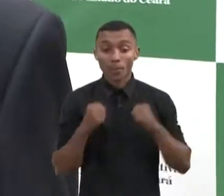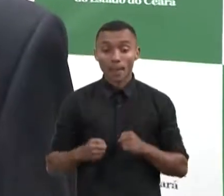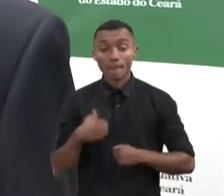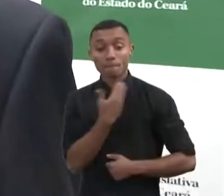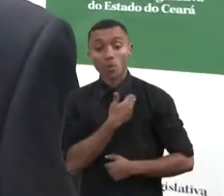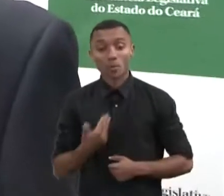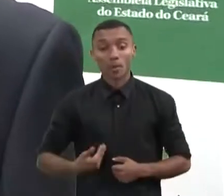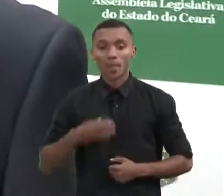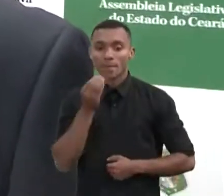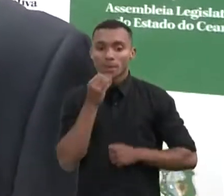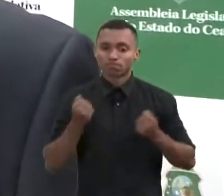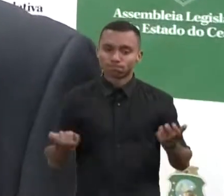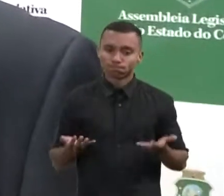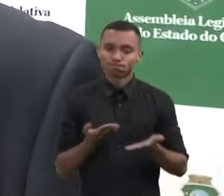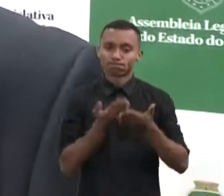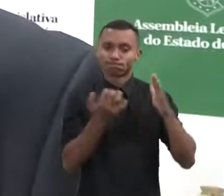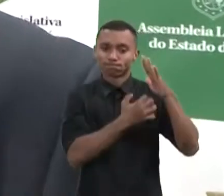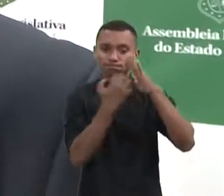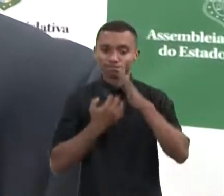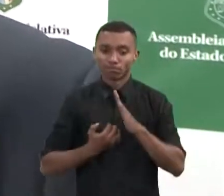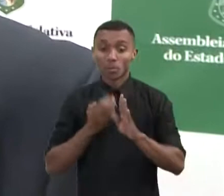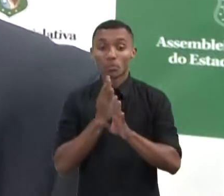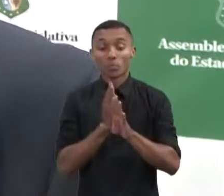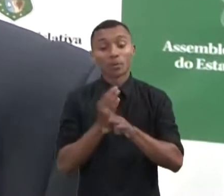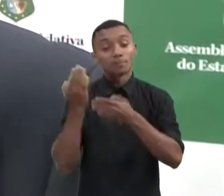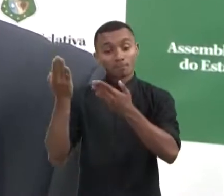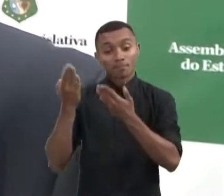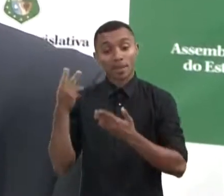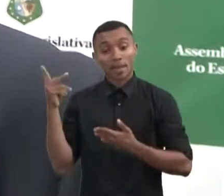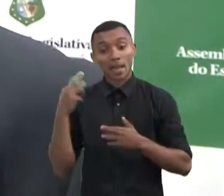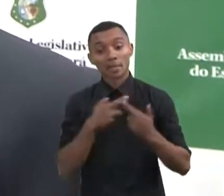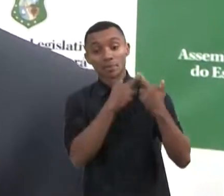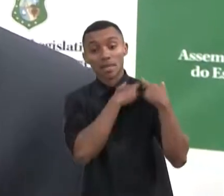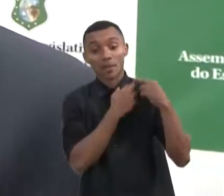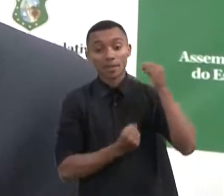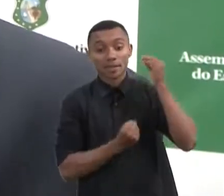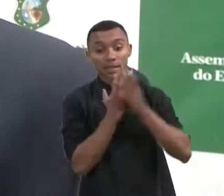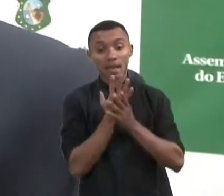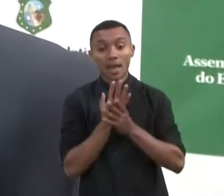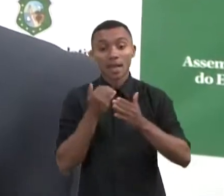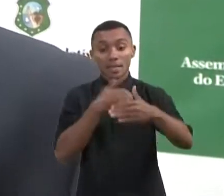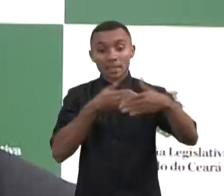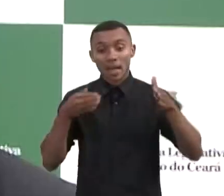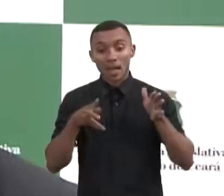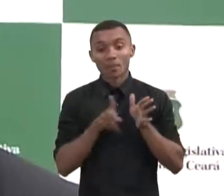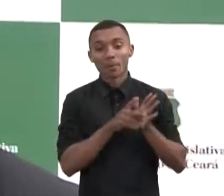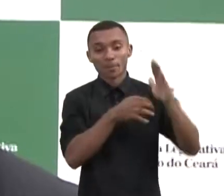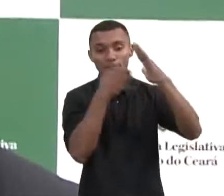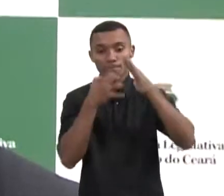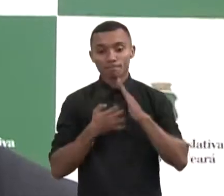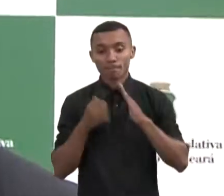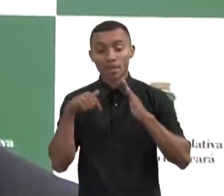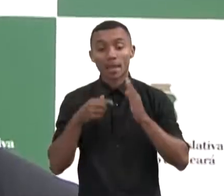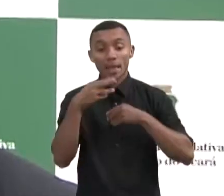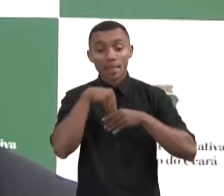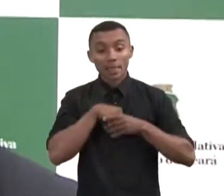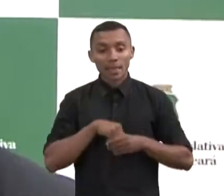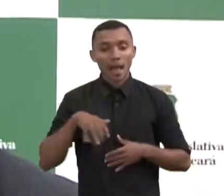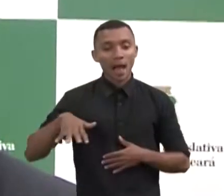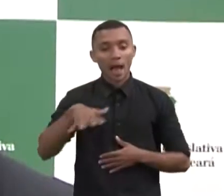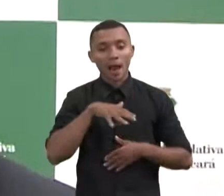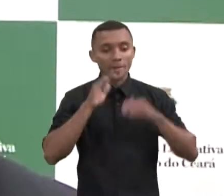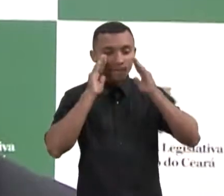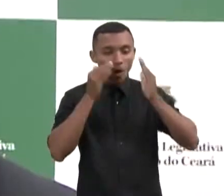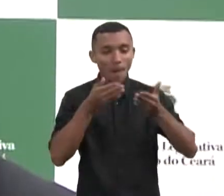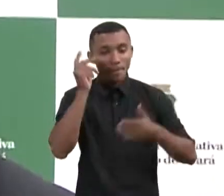o microempreendedorismo. Por isso, o parlamentar foi responsável pela criação da Sala do Empreendedor, espaço dedicado à orientação de